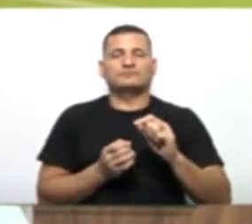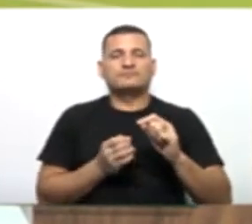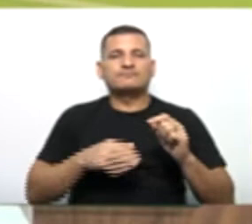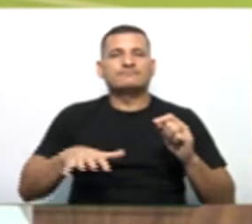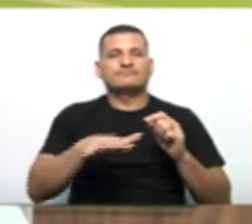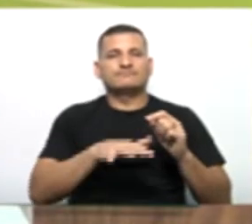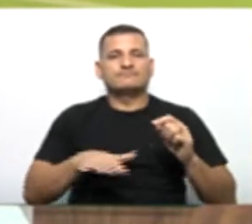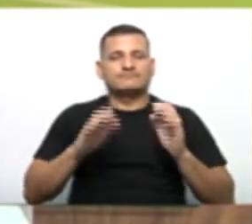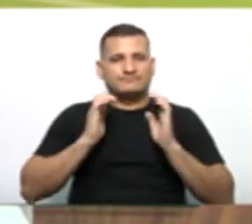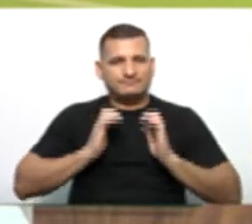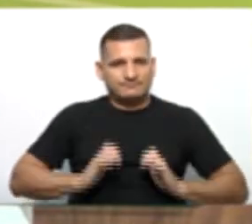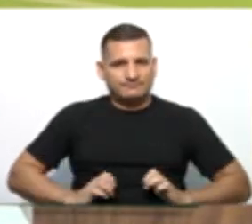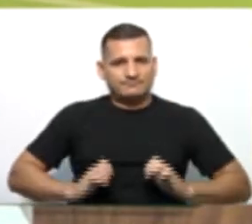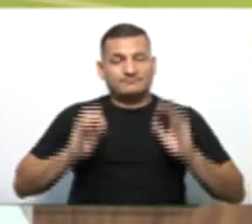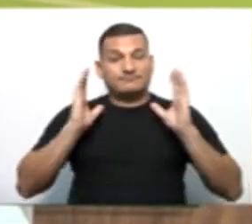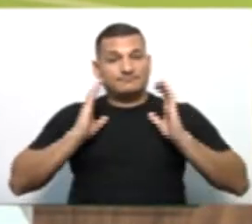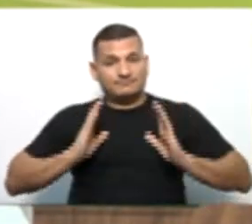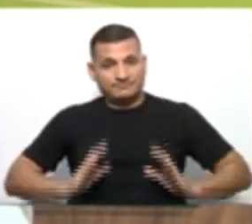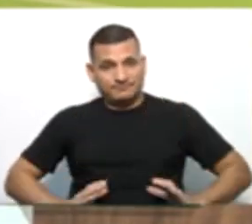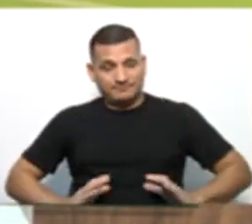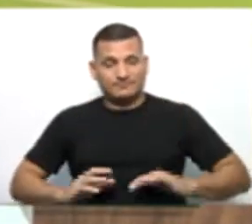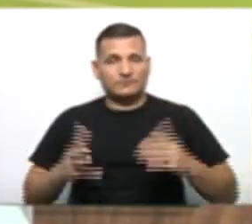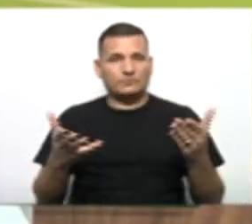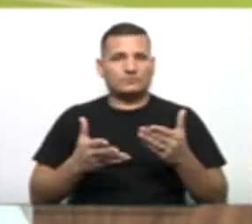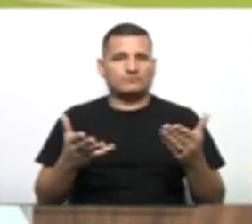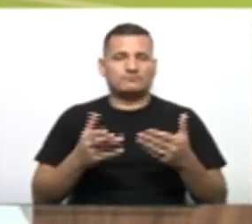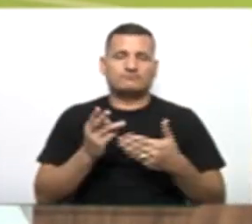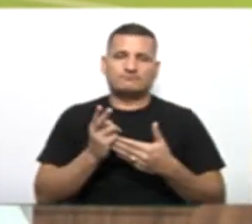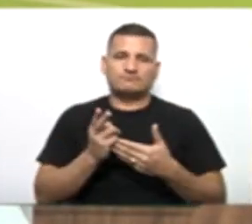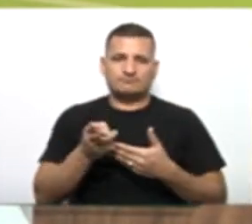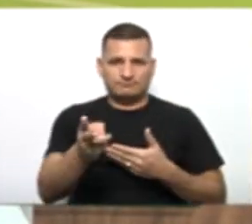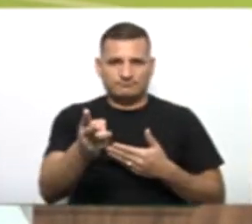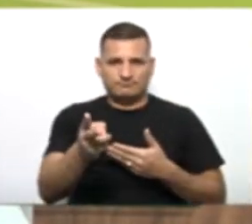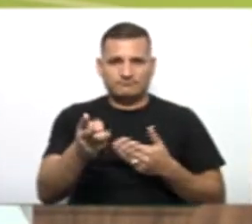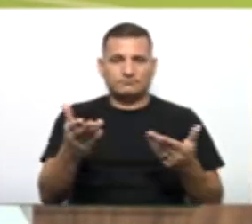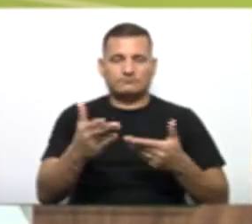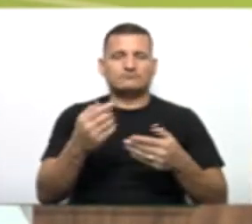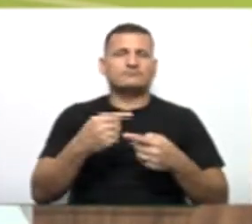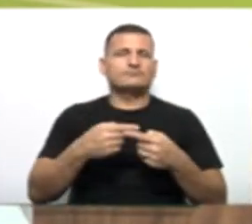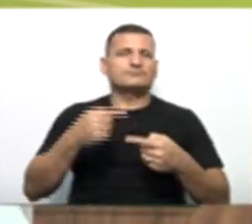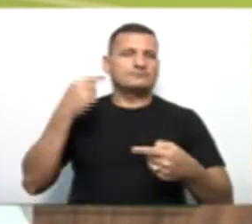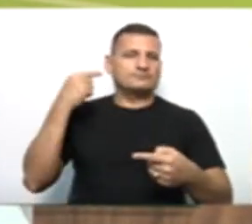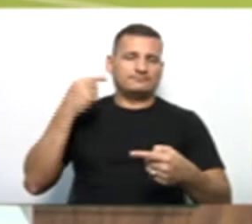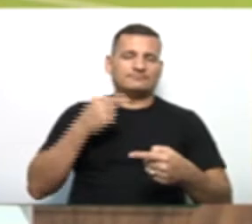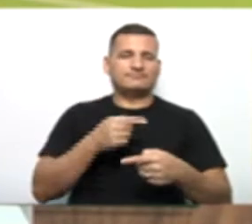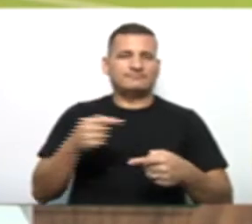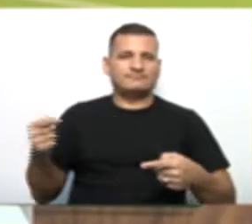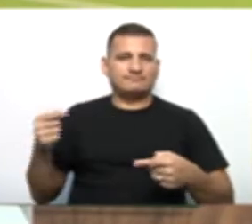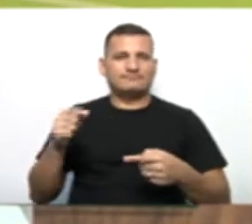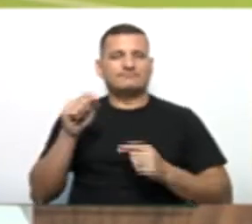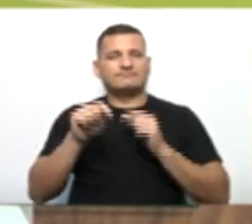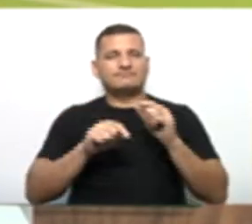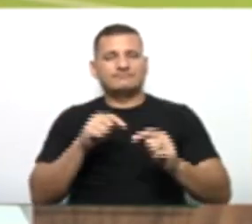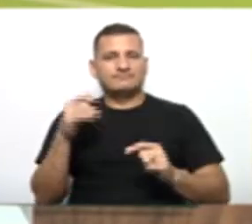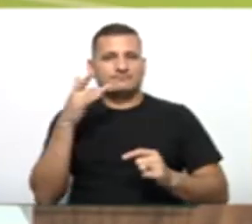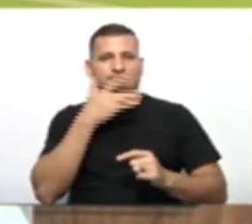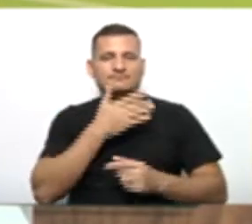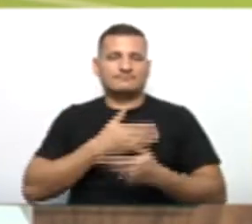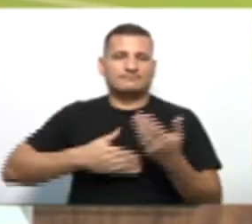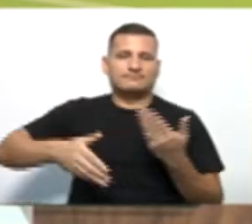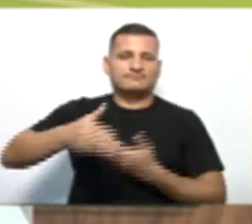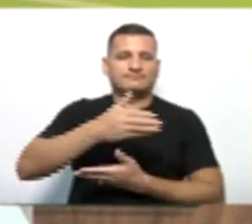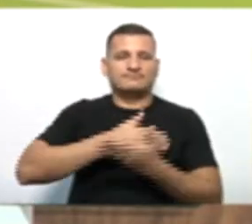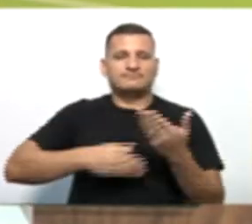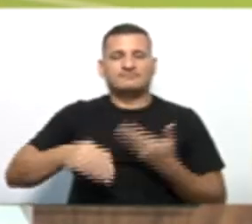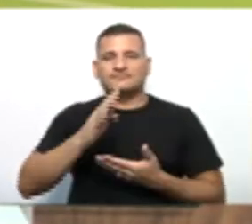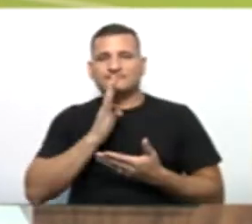profissional e cidadania e hoje daremos continuidade na semana passada foi realmente muito oi tá partilhando